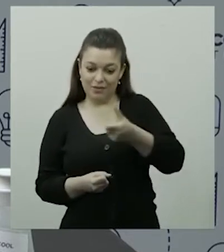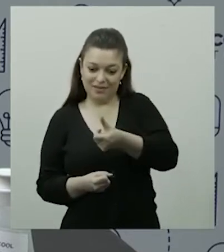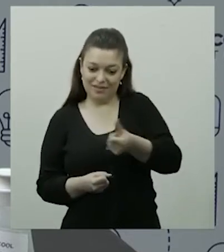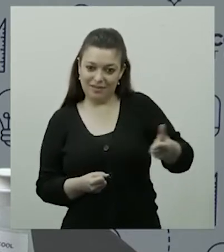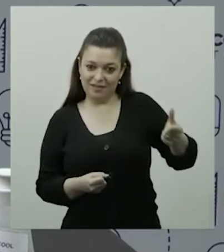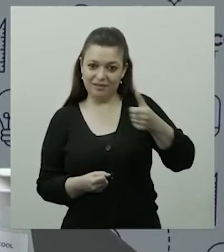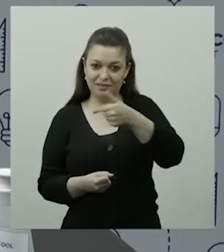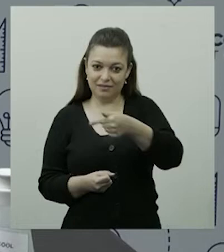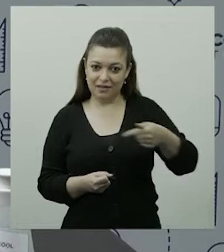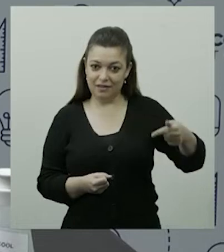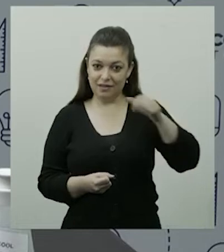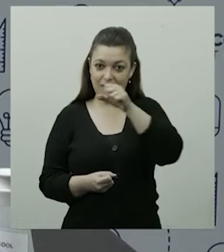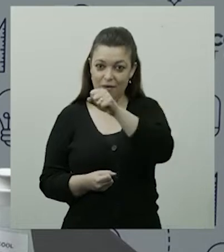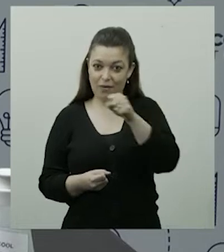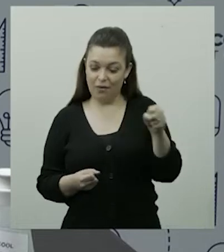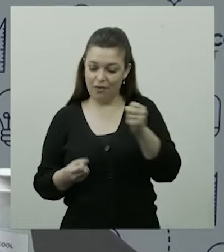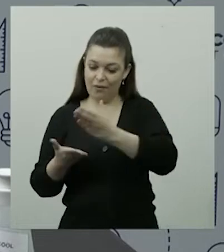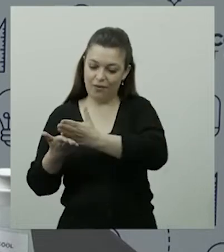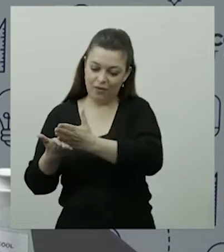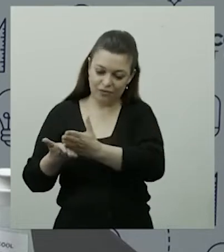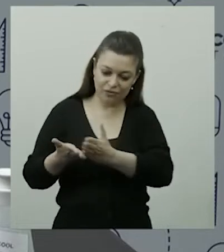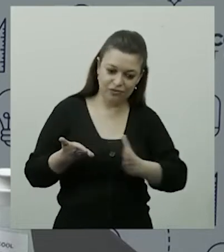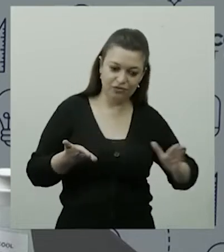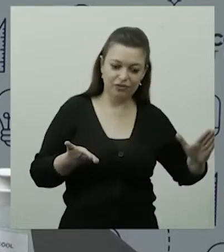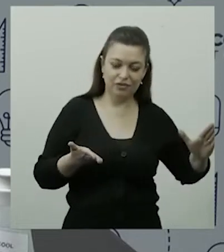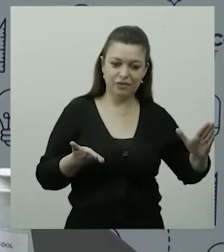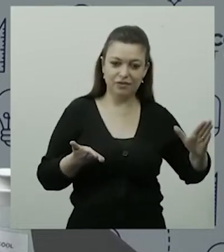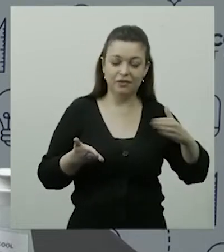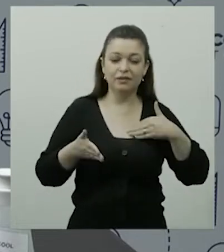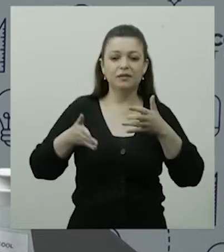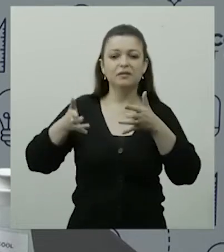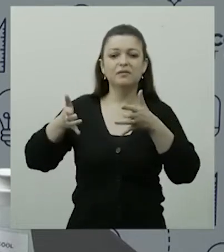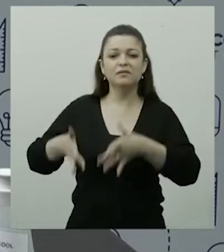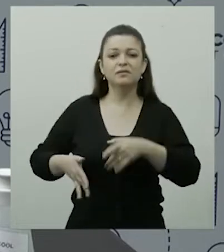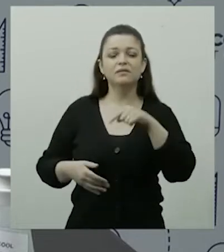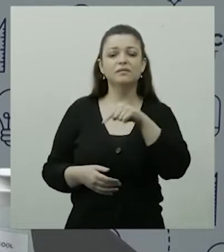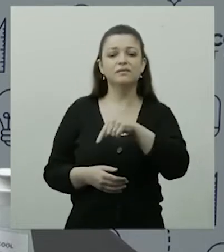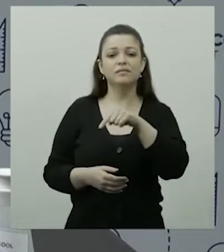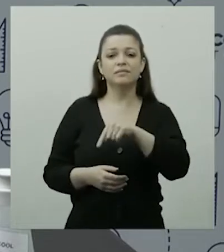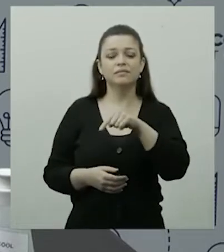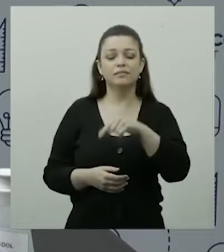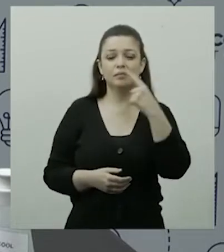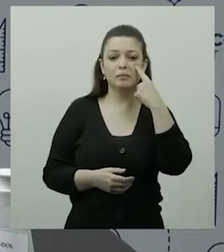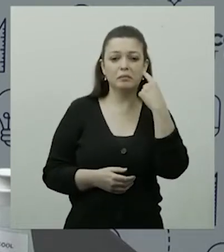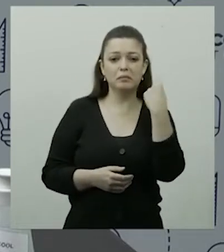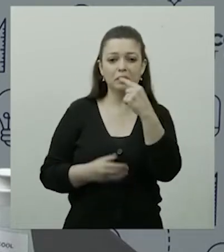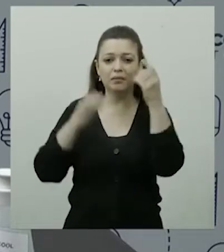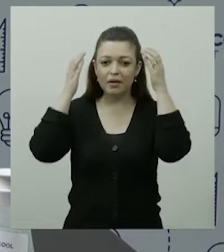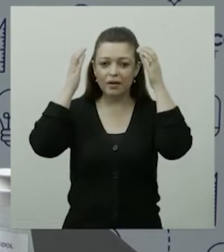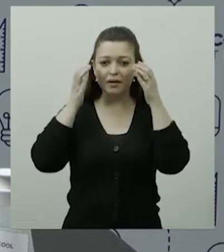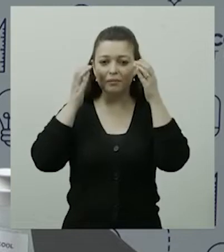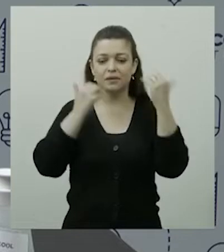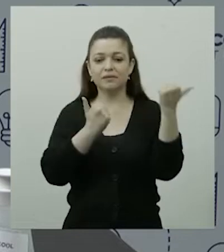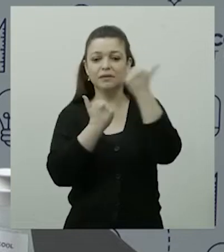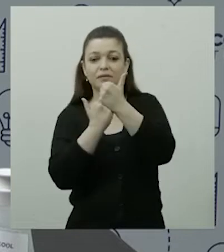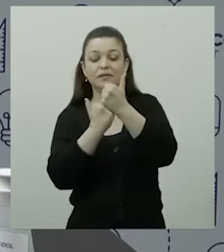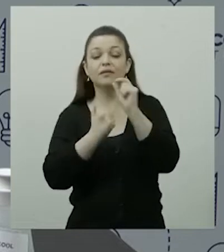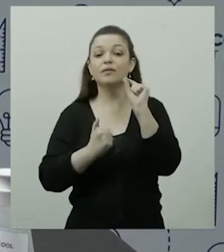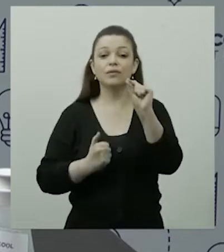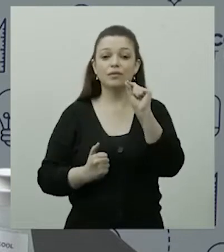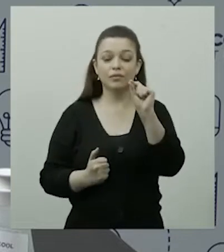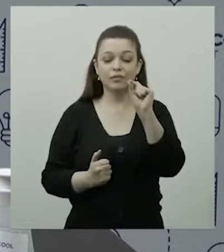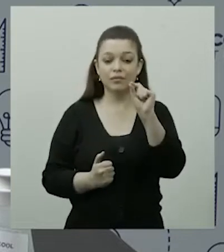5, 6, 7, 8. Eu descubro quanto vale